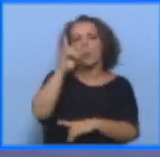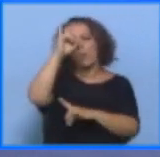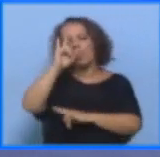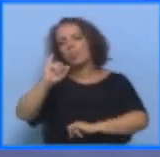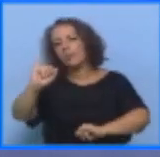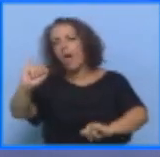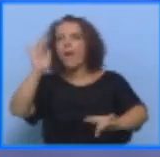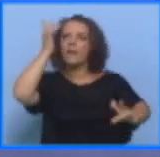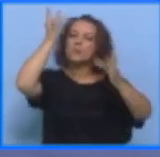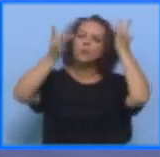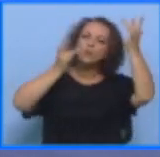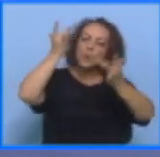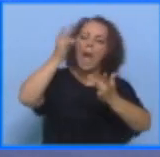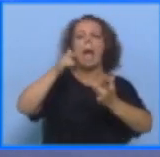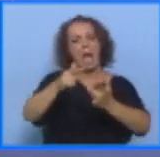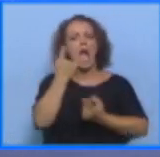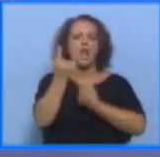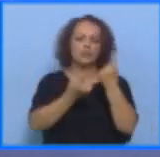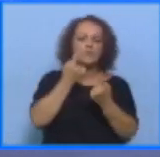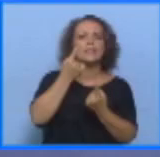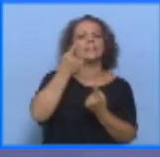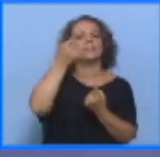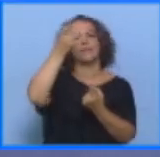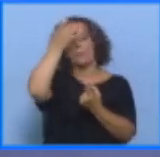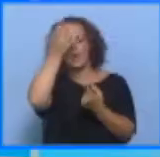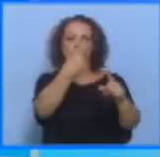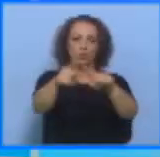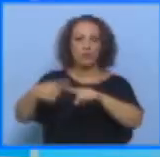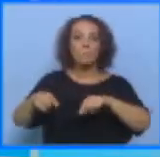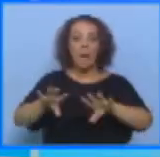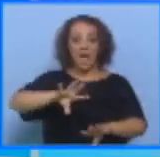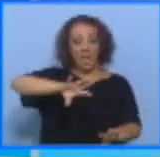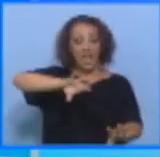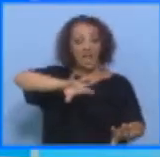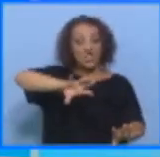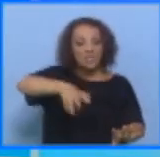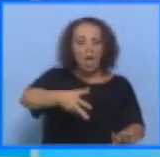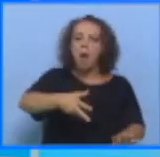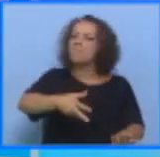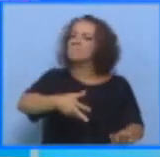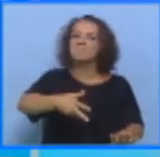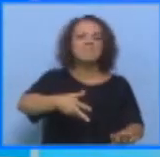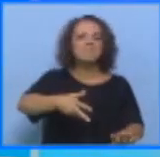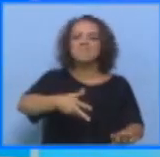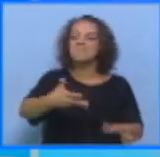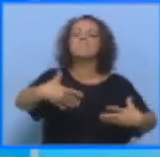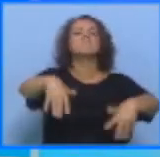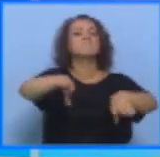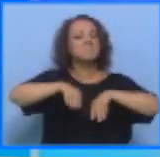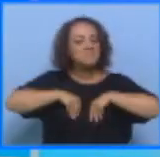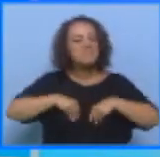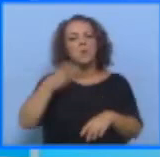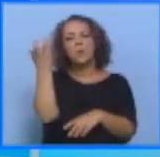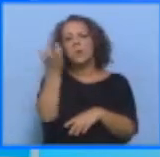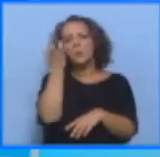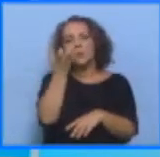enfim. Aí é que às vezes há mais diferenças. Mas em termos regionais, não. A aceitação da pluralidade cultural